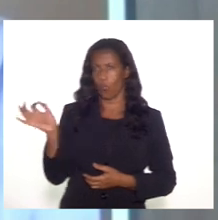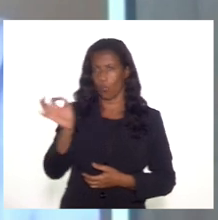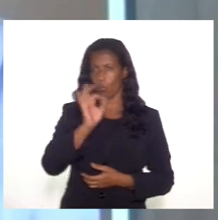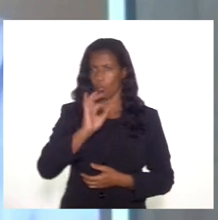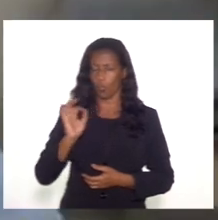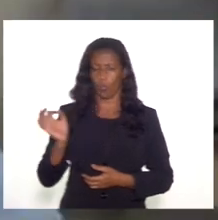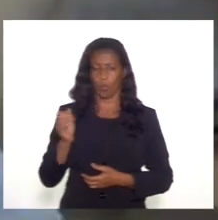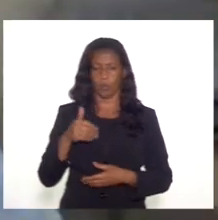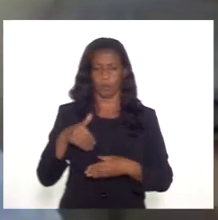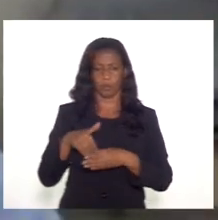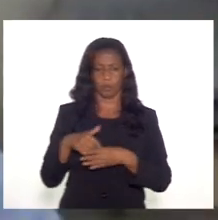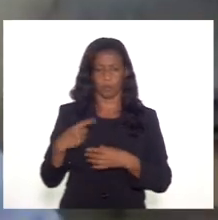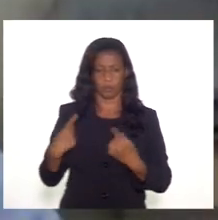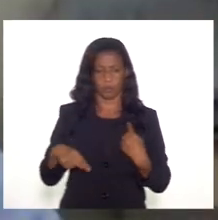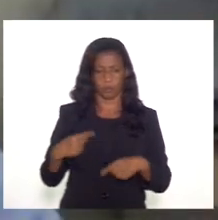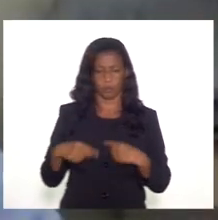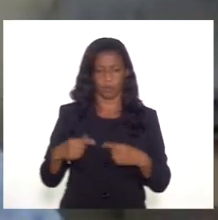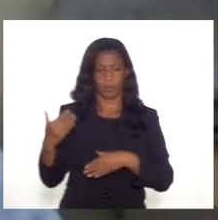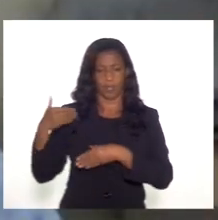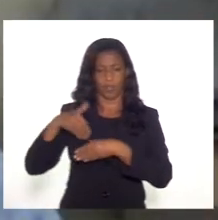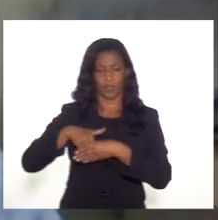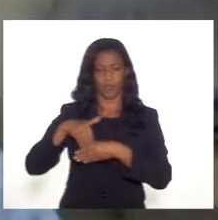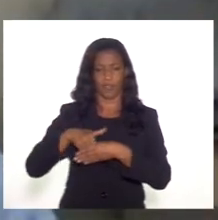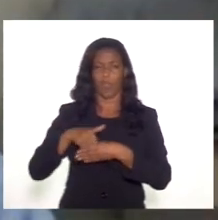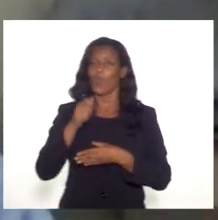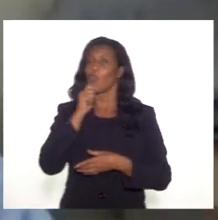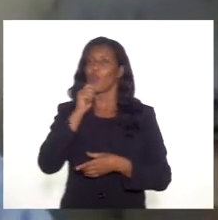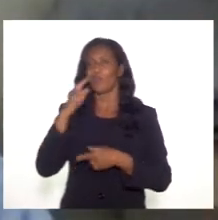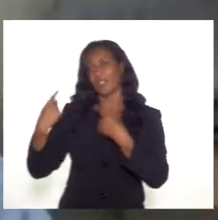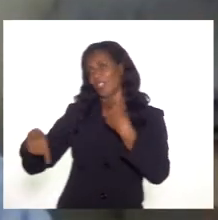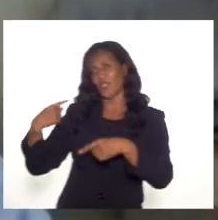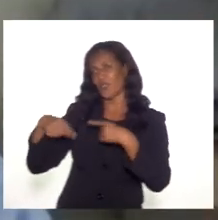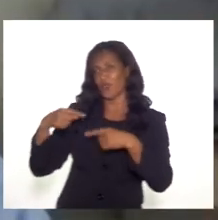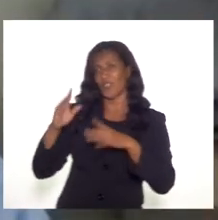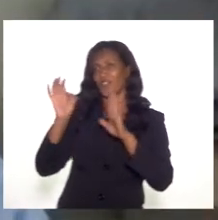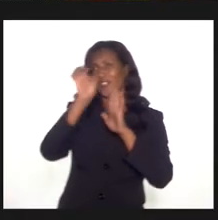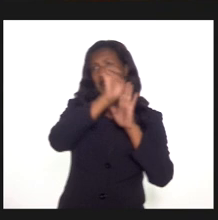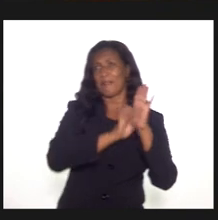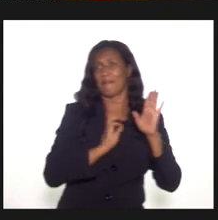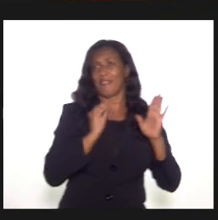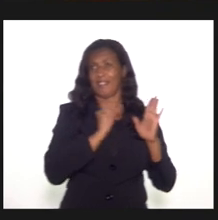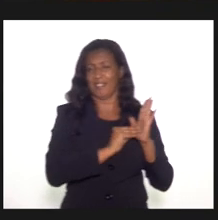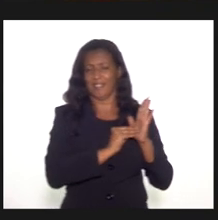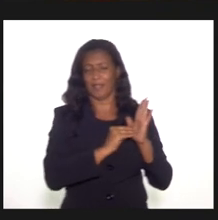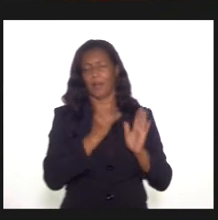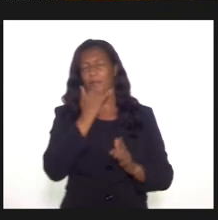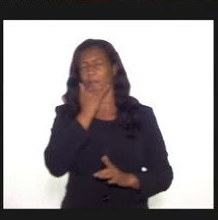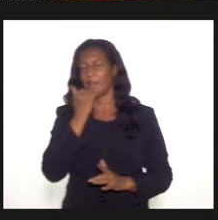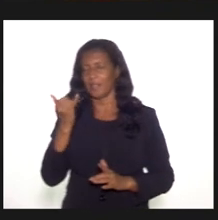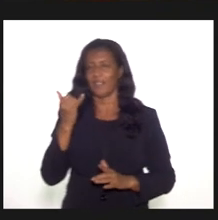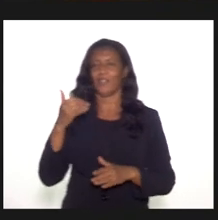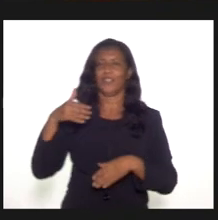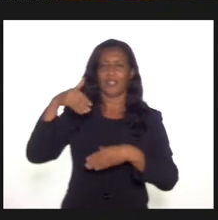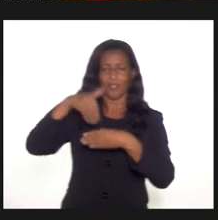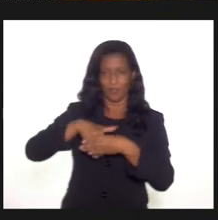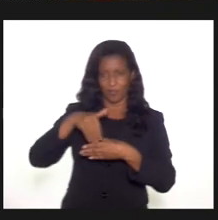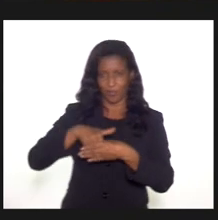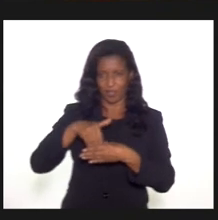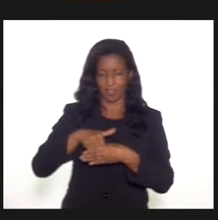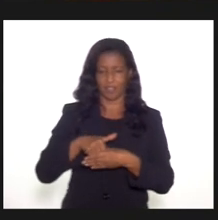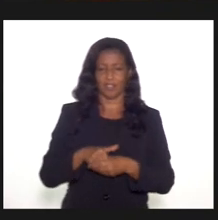Em votação. Em votação. Não tem discussão, porque já está na emenda. Perdão. Em votação.